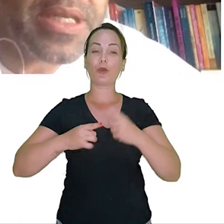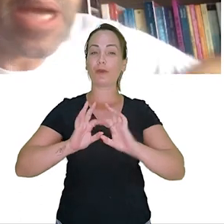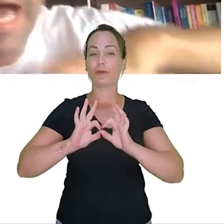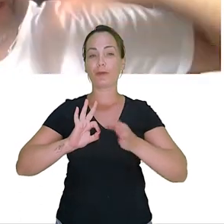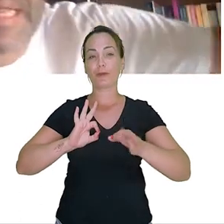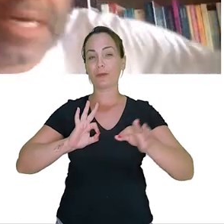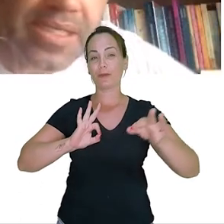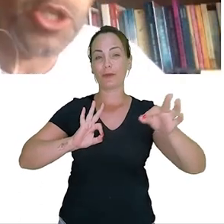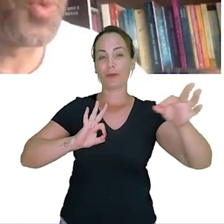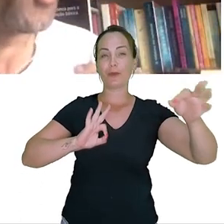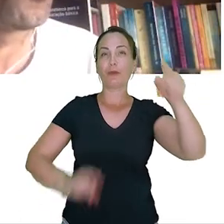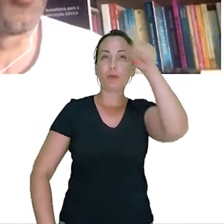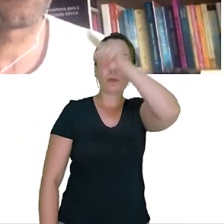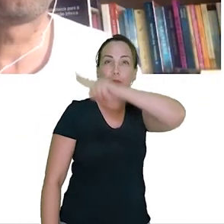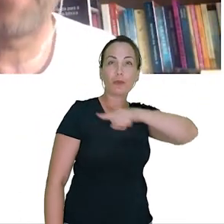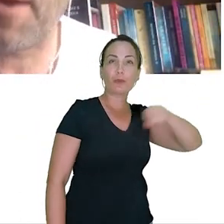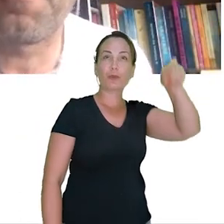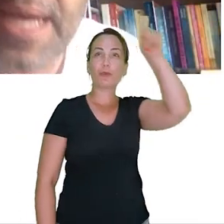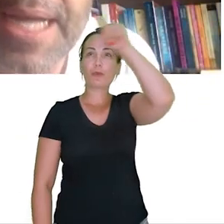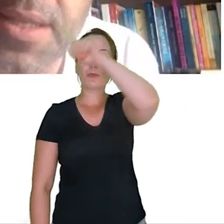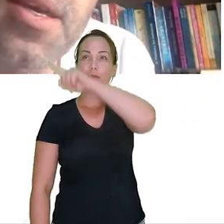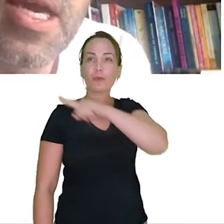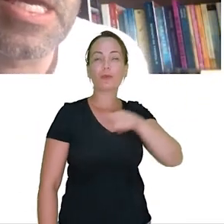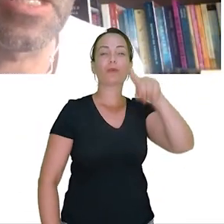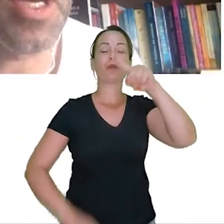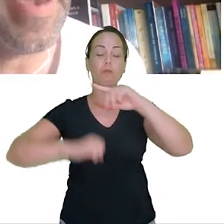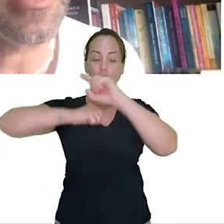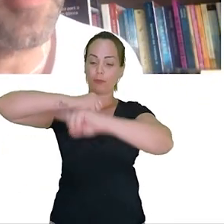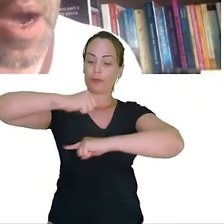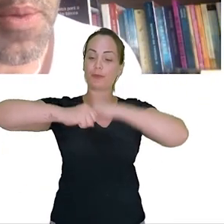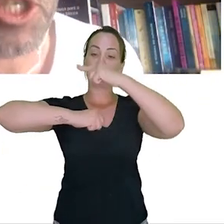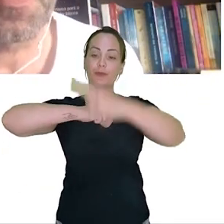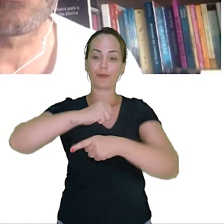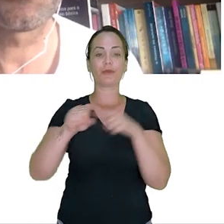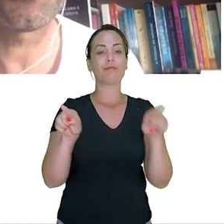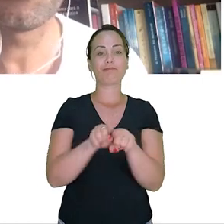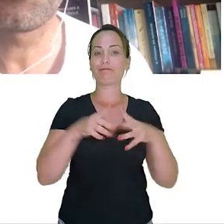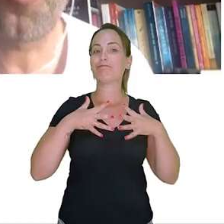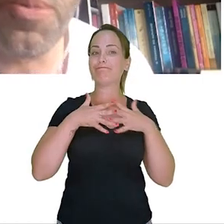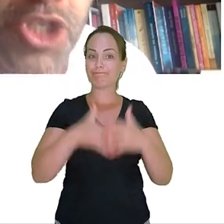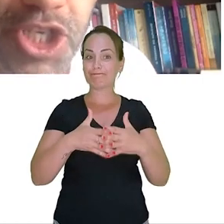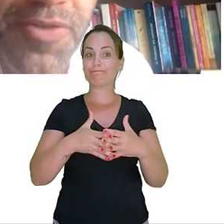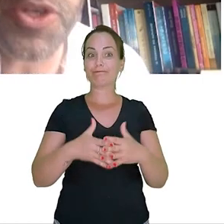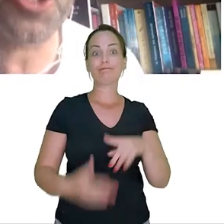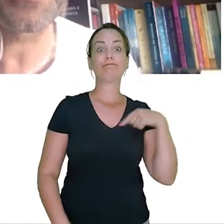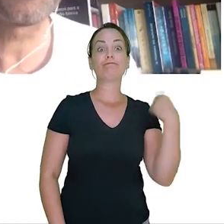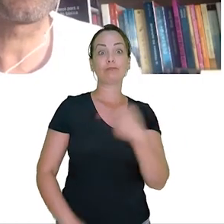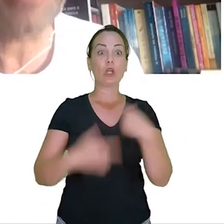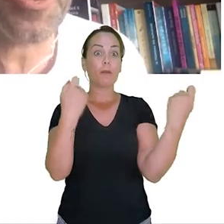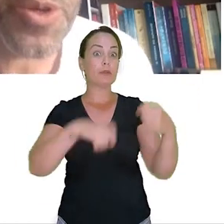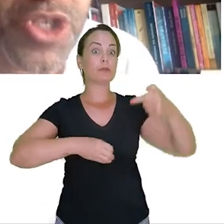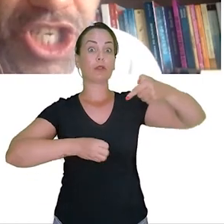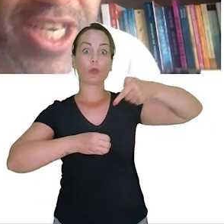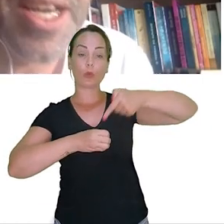órbitas, assim, essa dança de um em torno do outro também é complicado, né? Então não é trivial, a gente precisa de combustível, a gente precisa